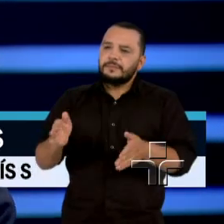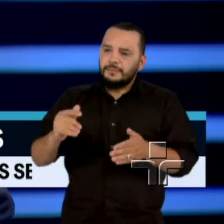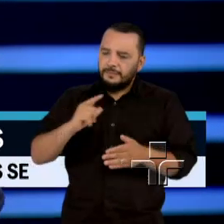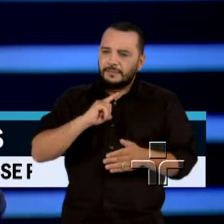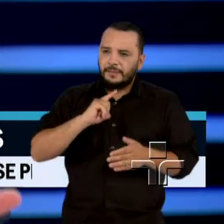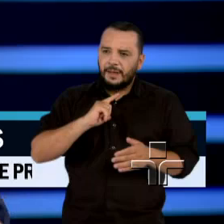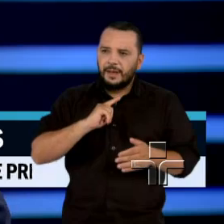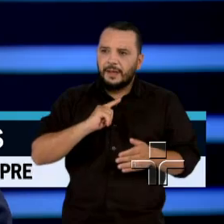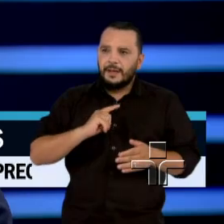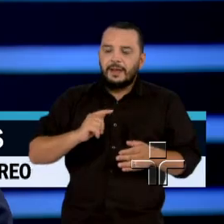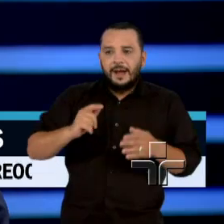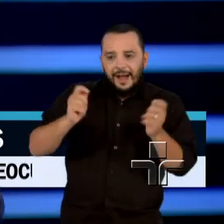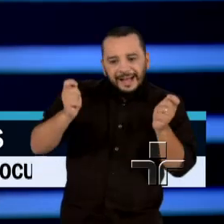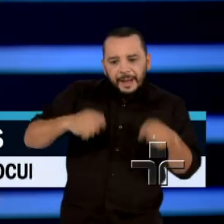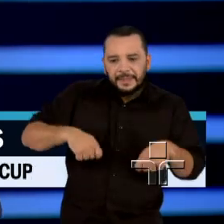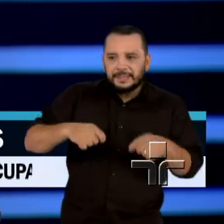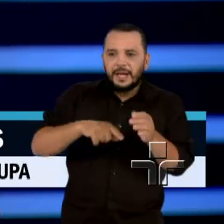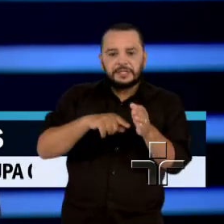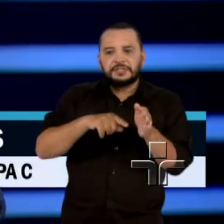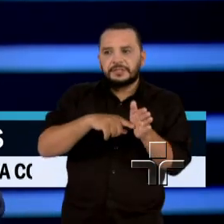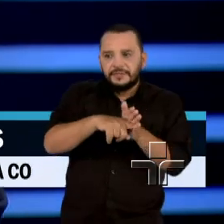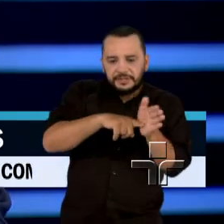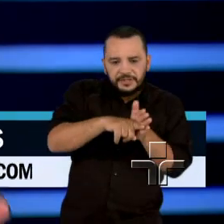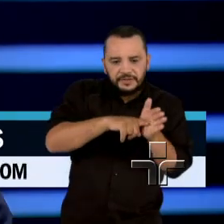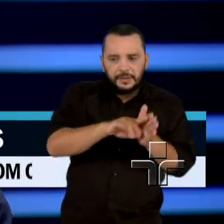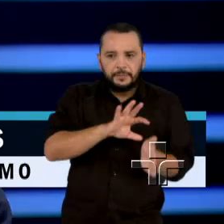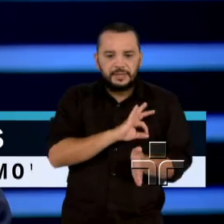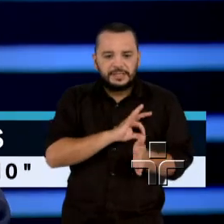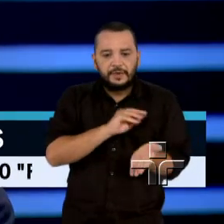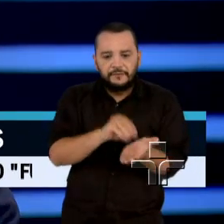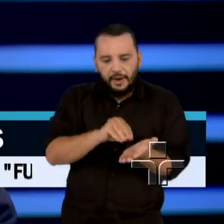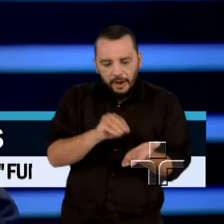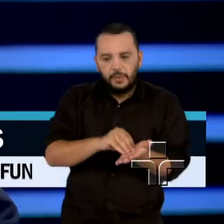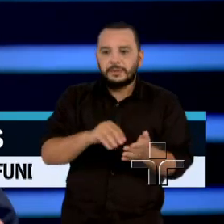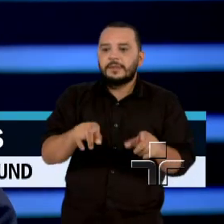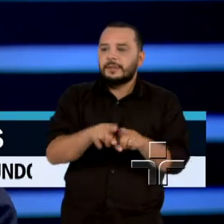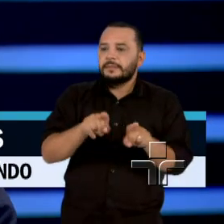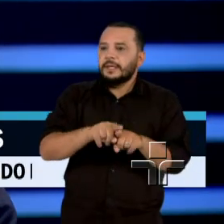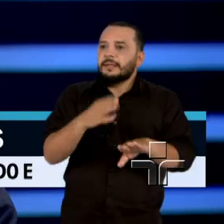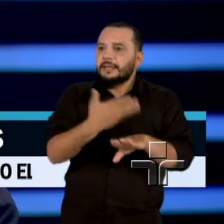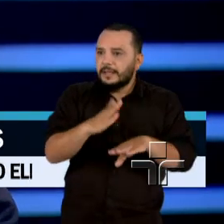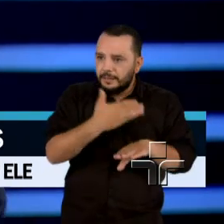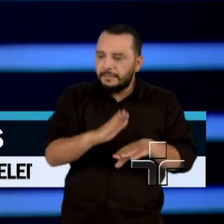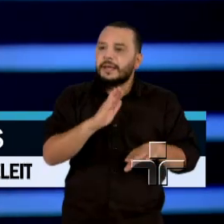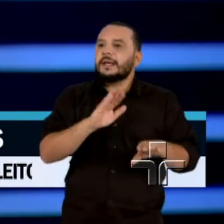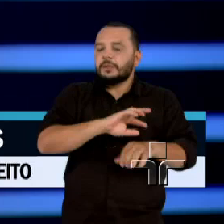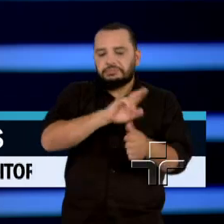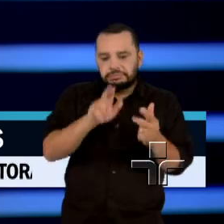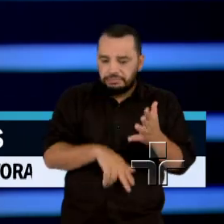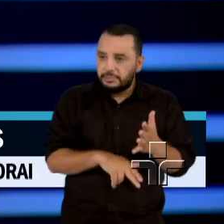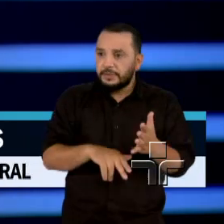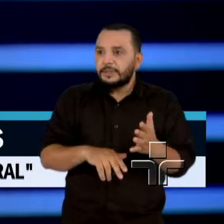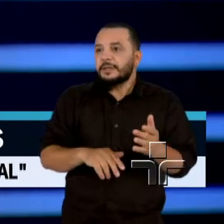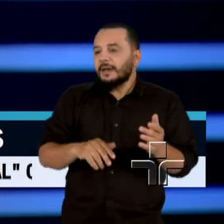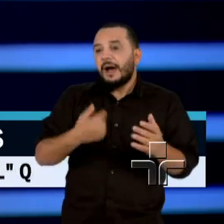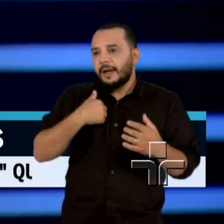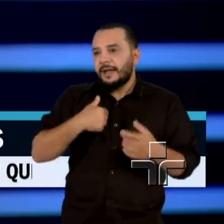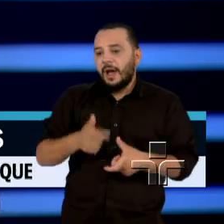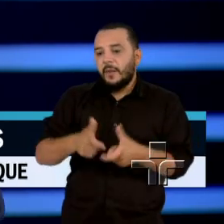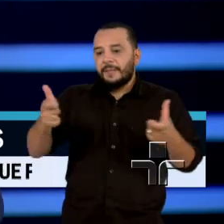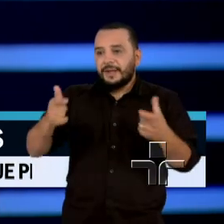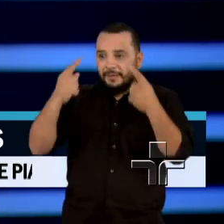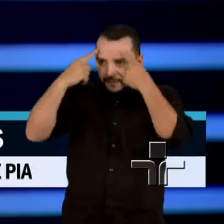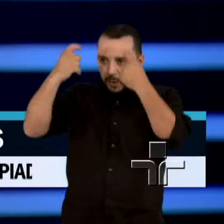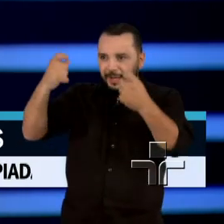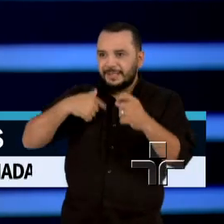de capacidade investigativa da polícia, capacidade técnica, capacidade de treinamento, de equipamento, a gente aumenta a violência. Então, tem